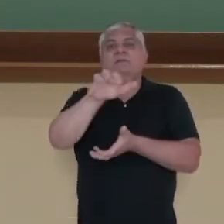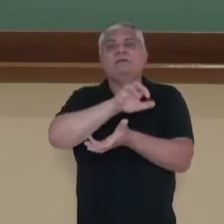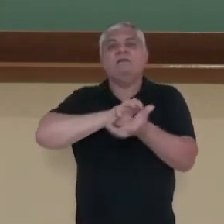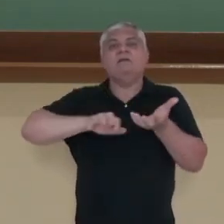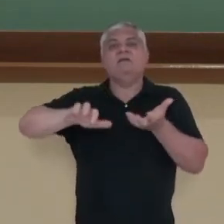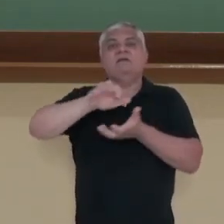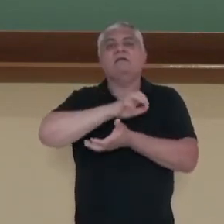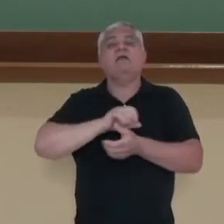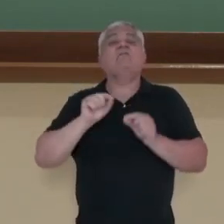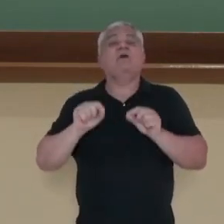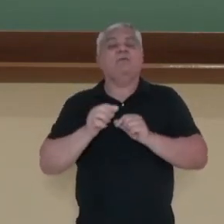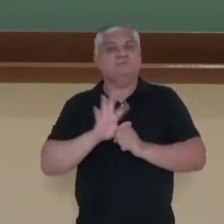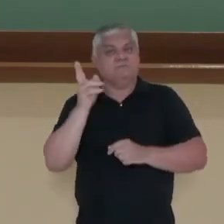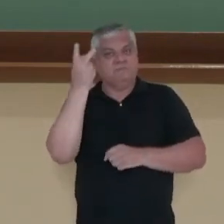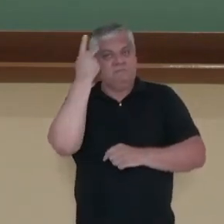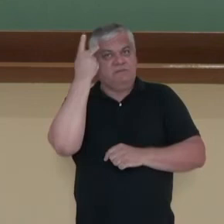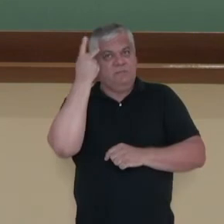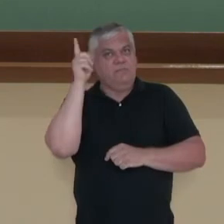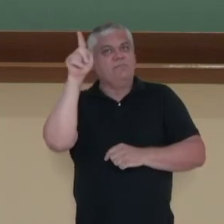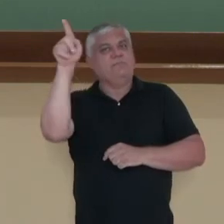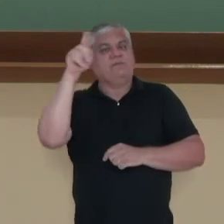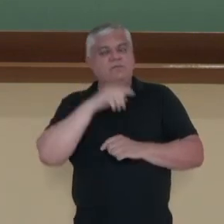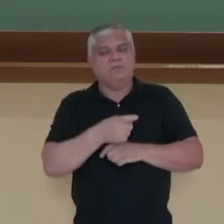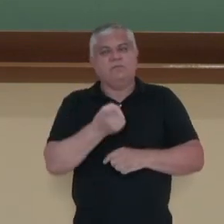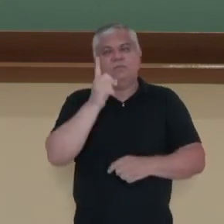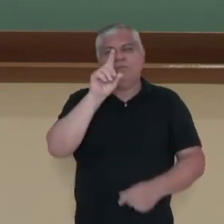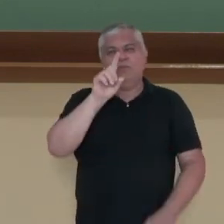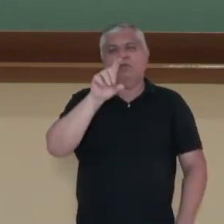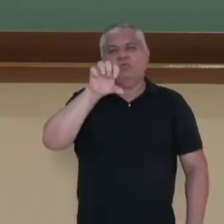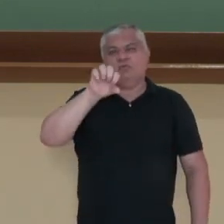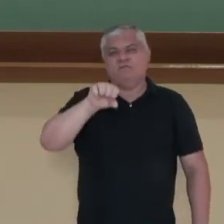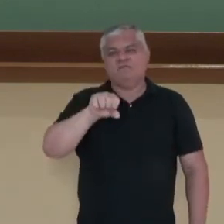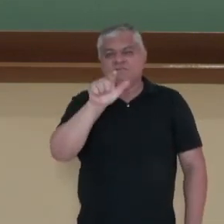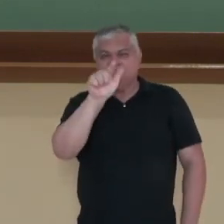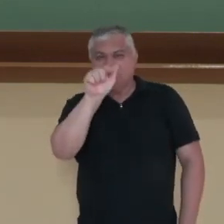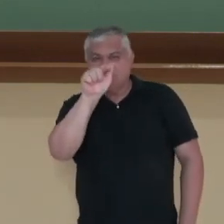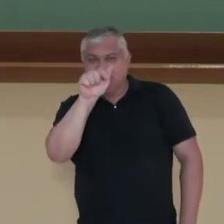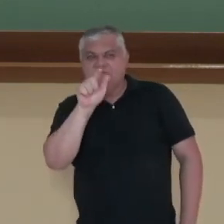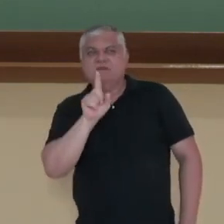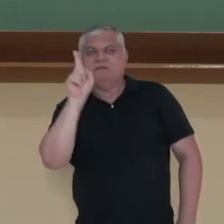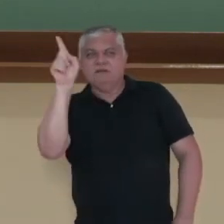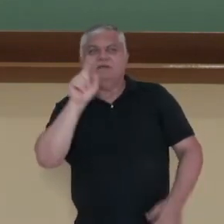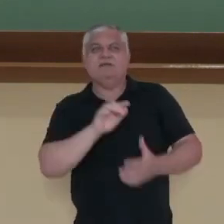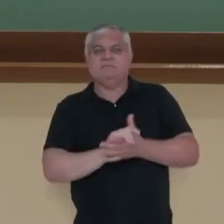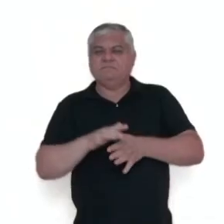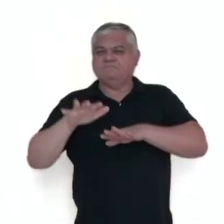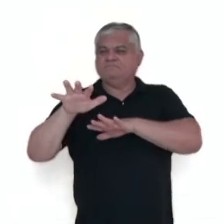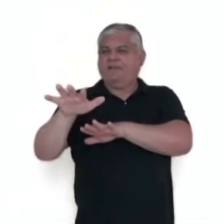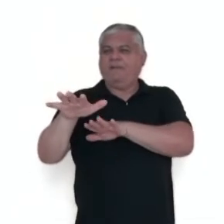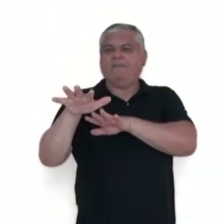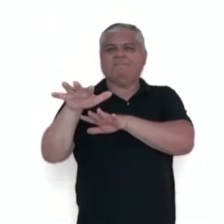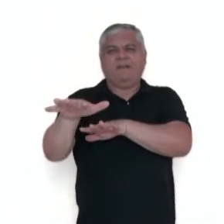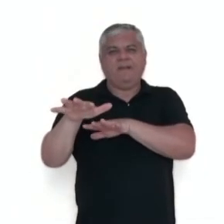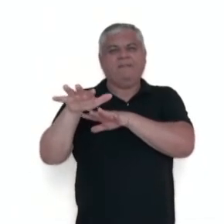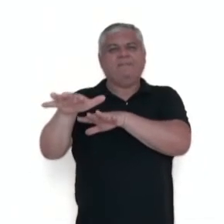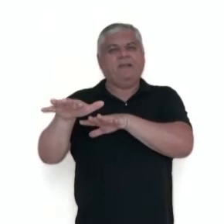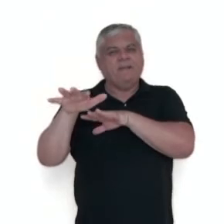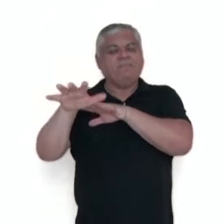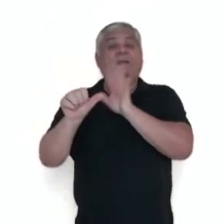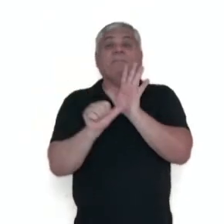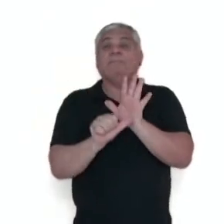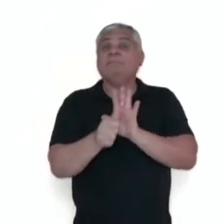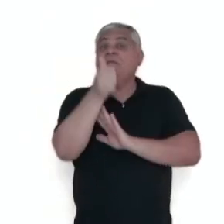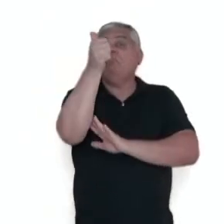acontecer no estado de São Paulo em 1917, né? Apresento ali essa foto para vocês, a primeira